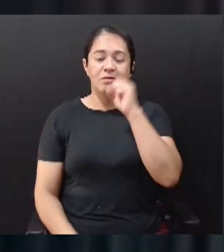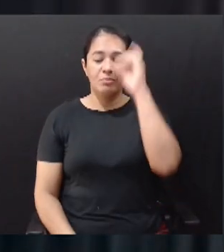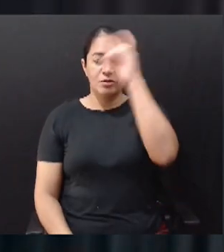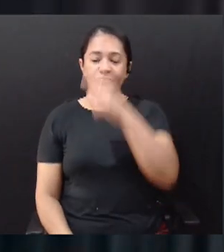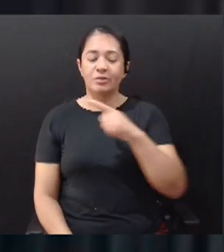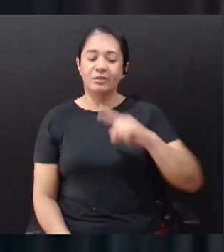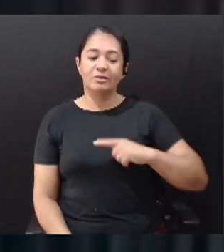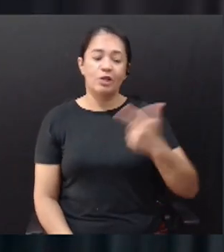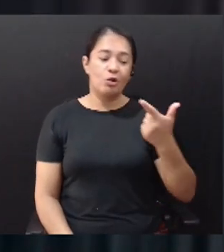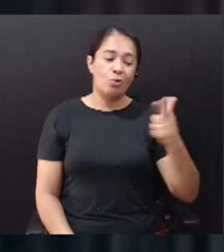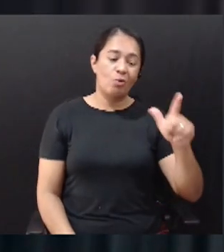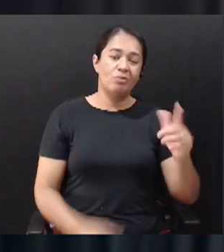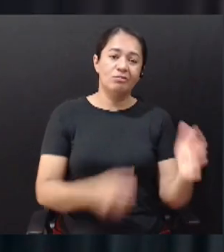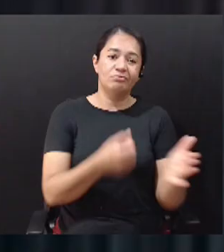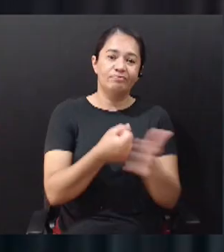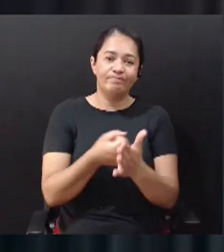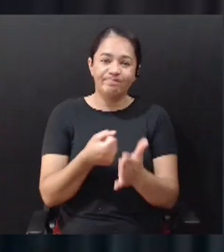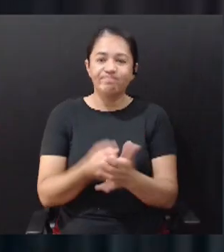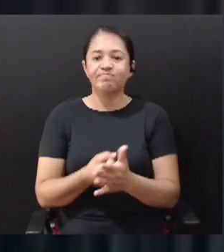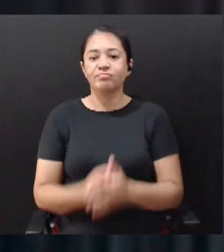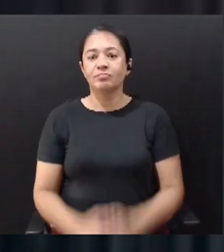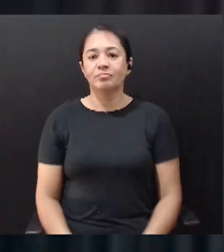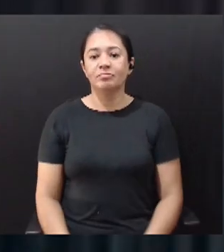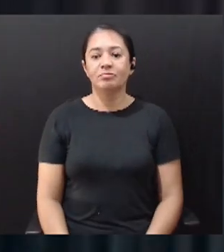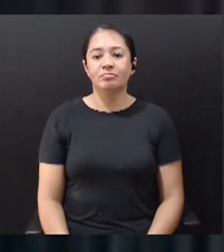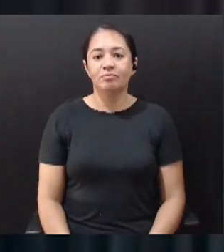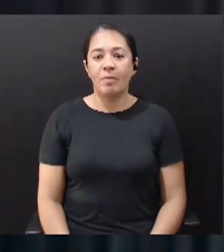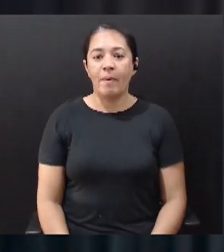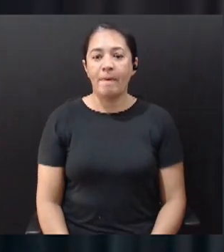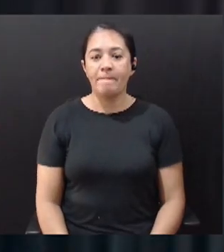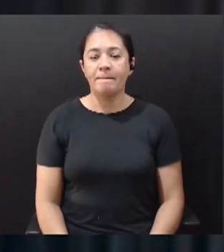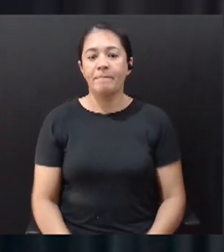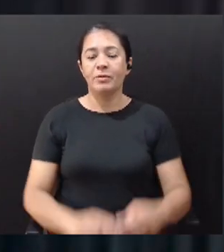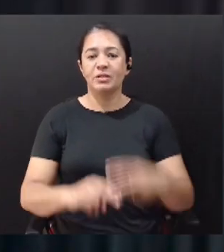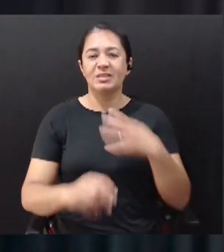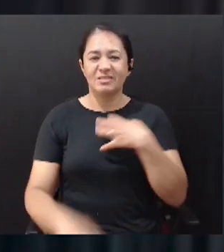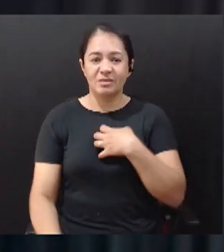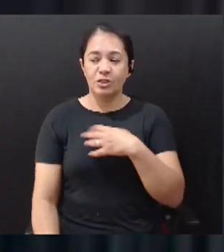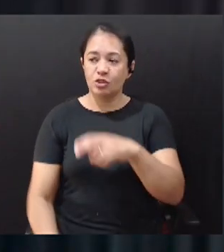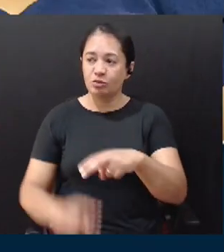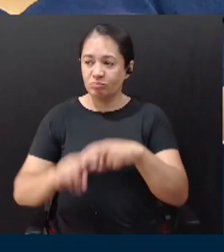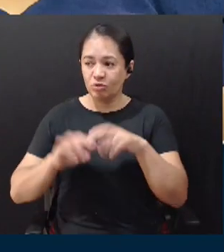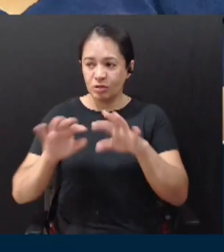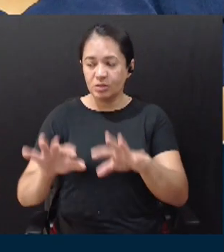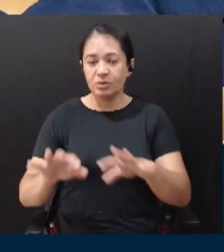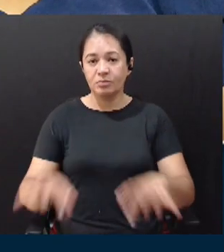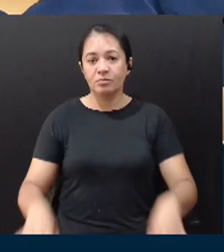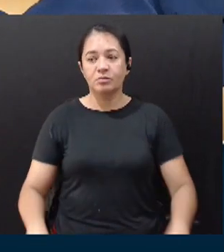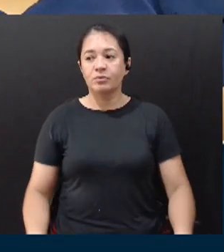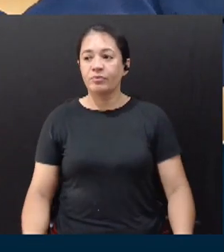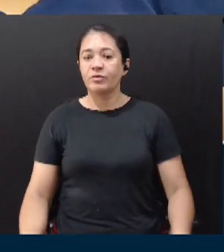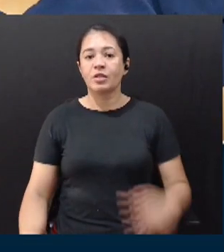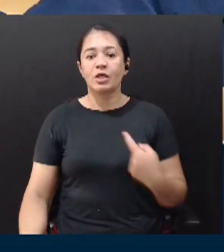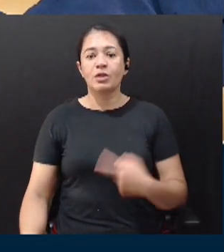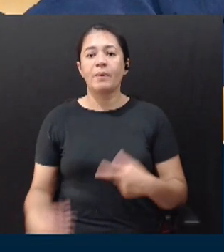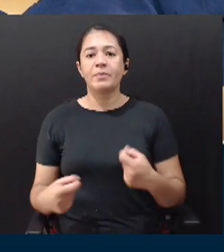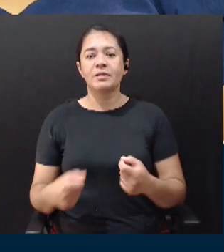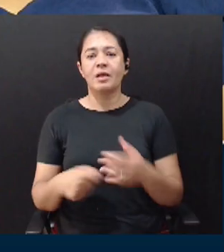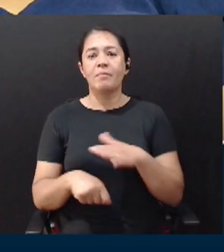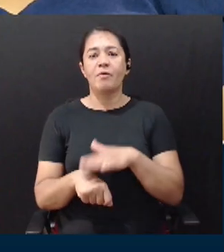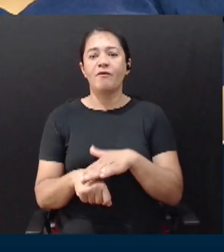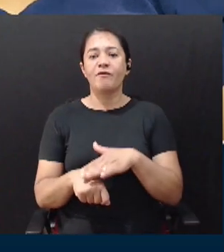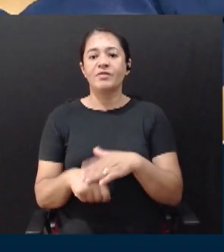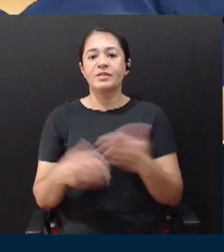obrigações, então acaba acontecendo esse sentimento exatamente por isso. E o que a gente deve fazer nesse momento em que a